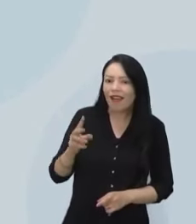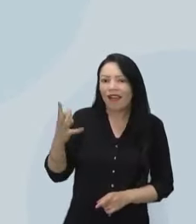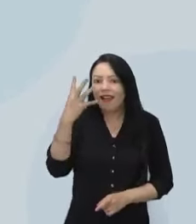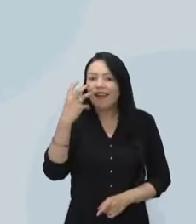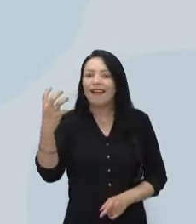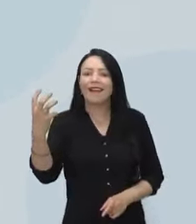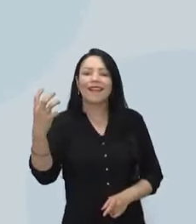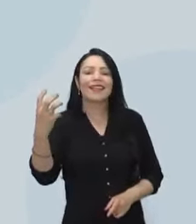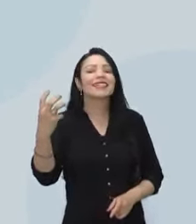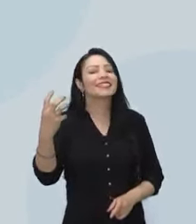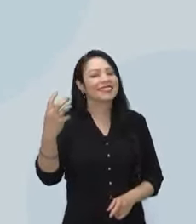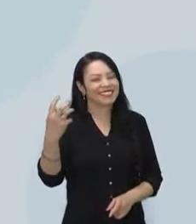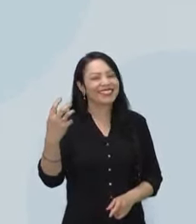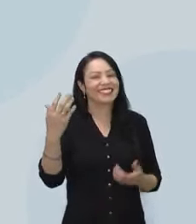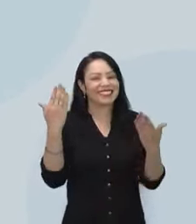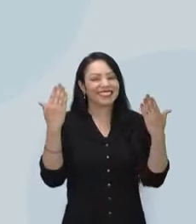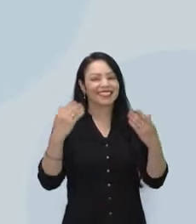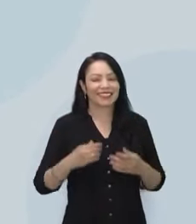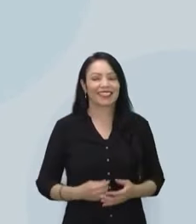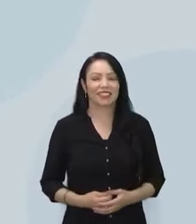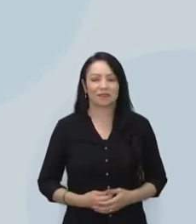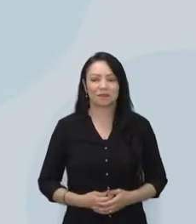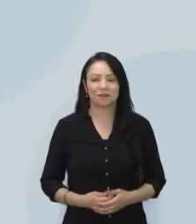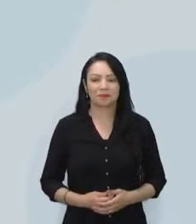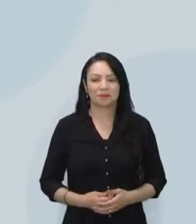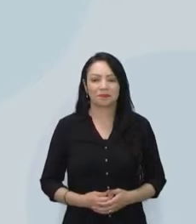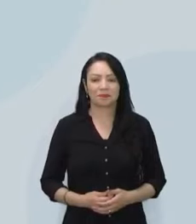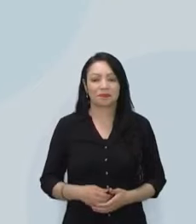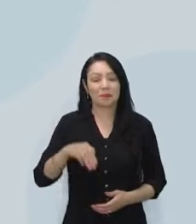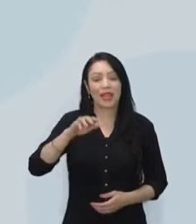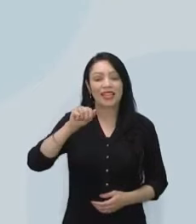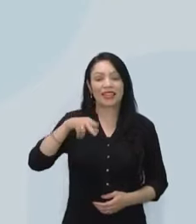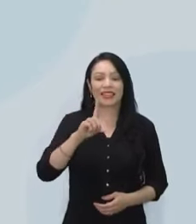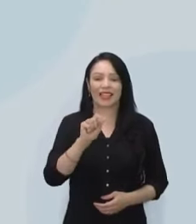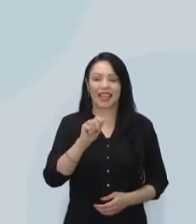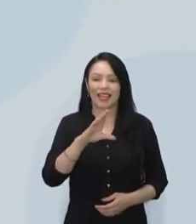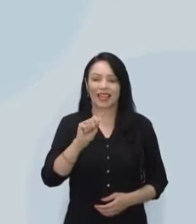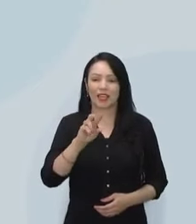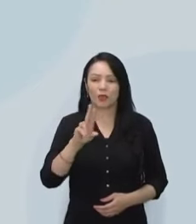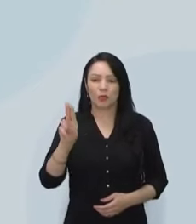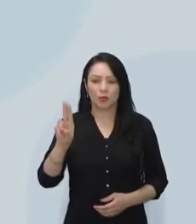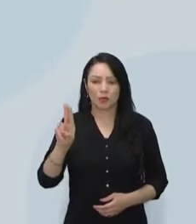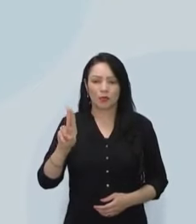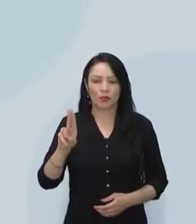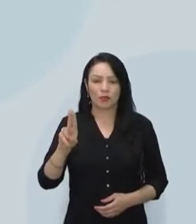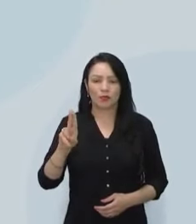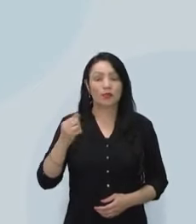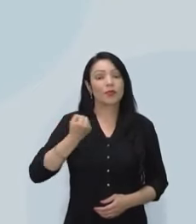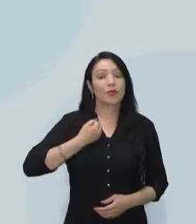uma delas. Que coisa linda, né? Falando do mandacaru, ali do nosso sertão. A questão 9.